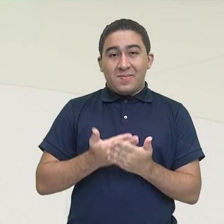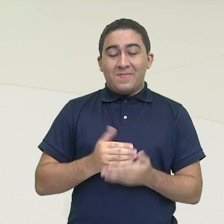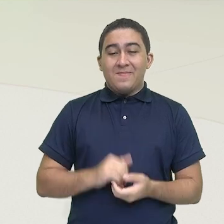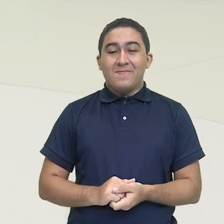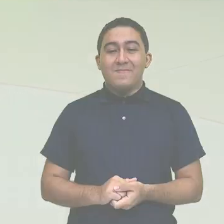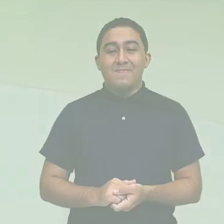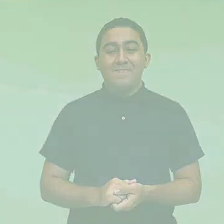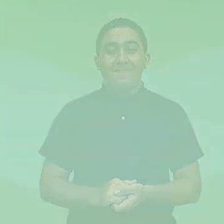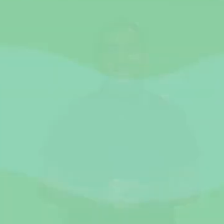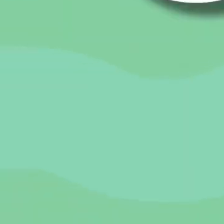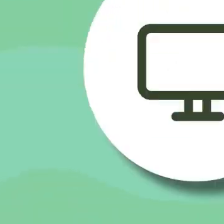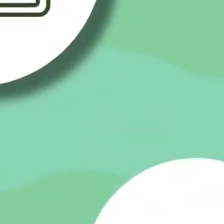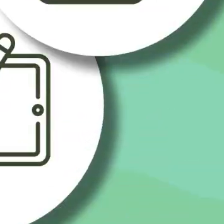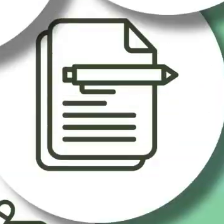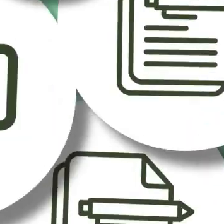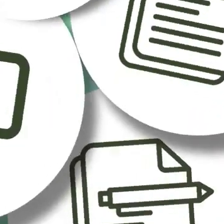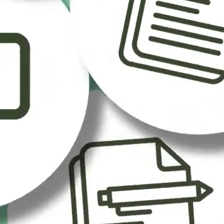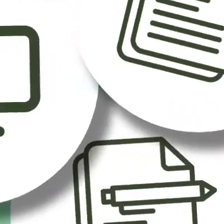aula.